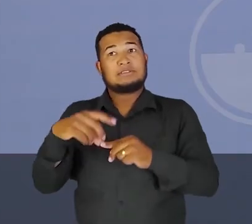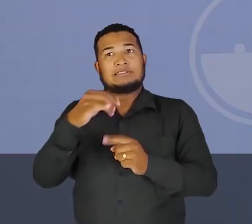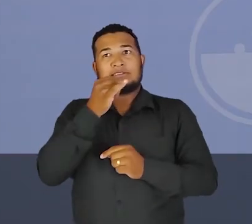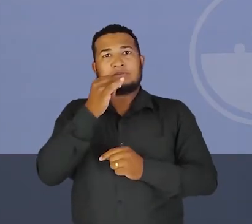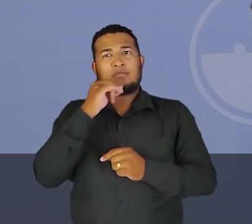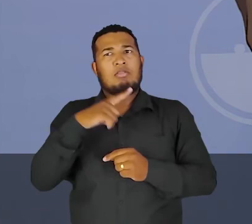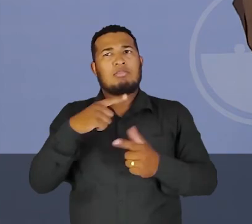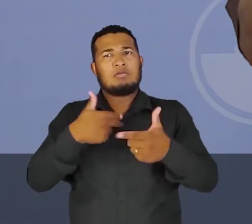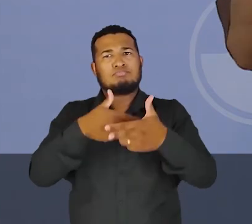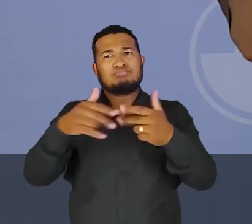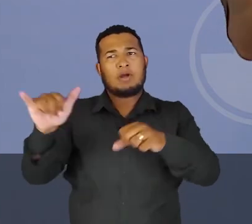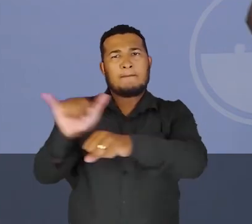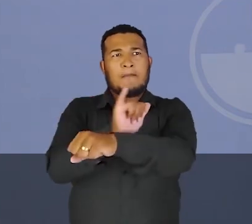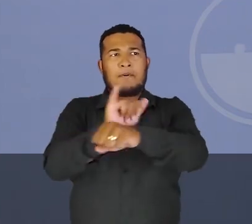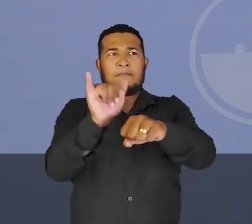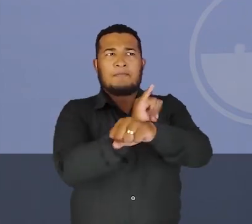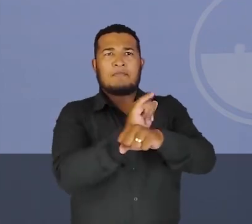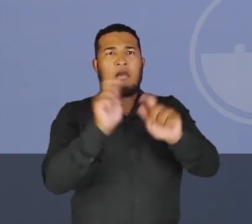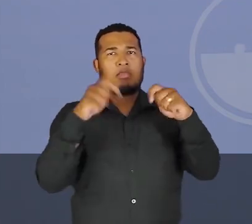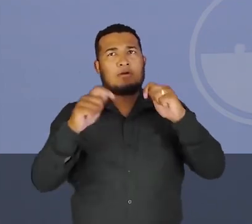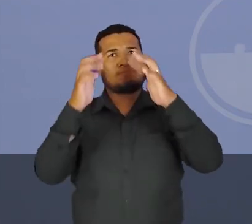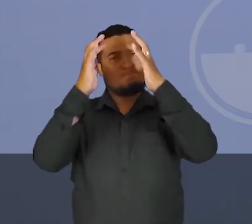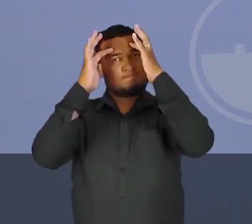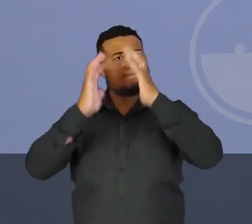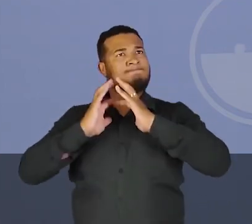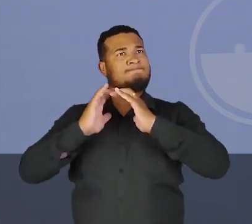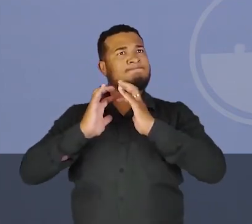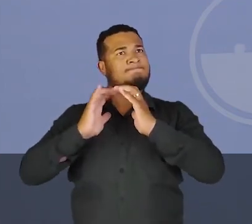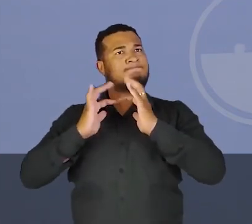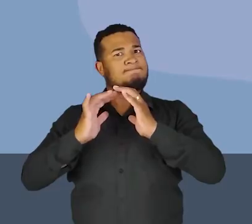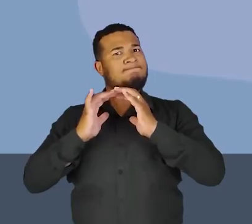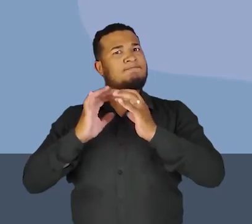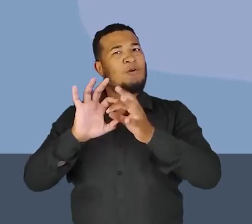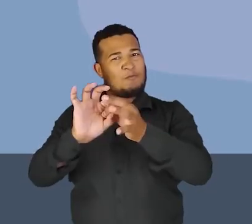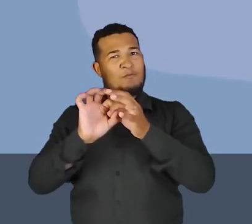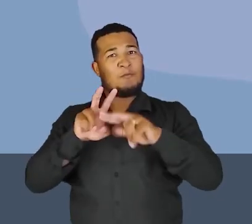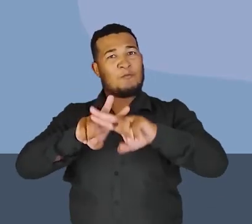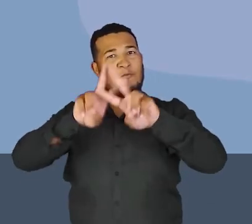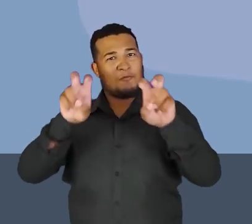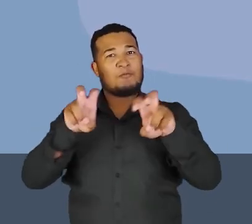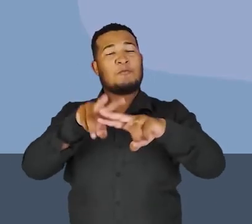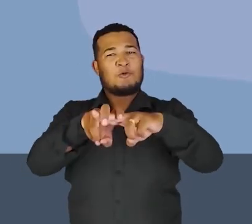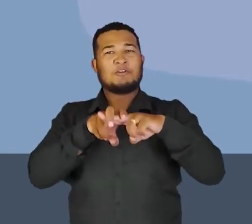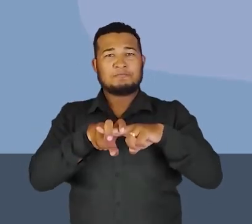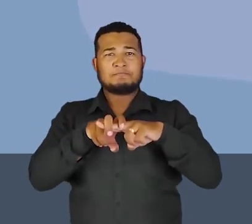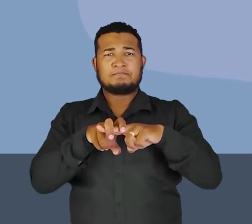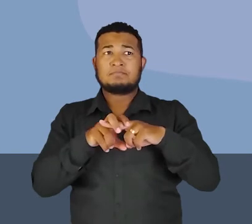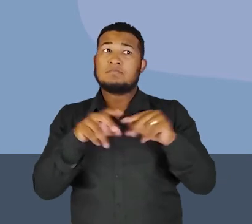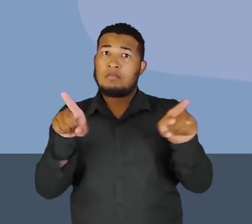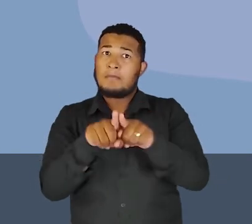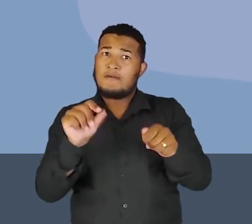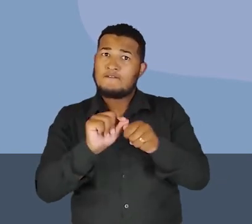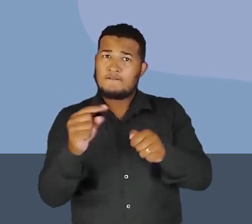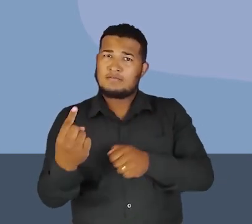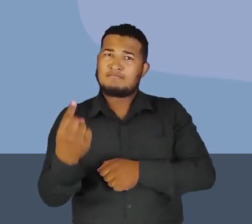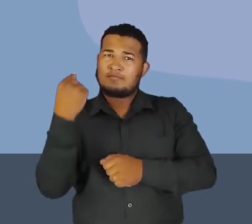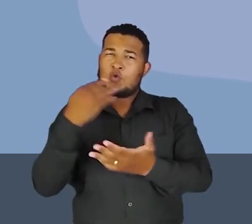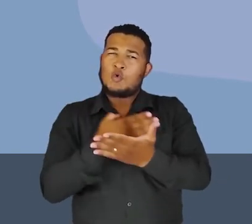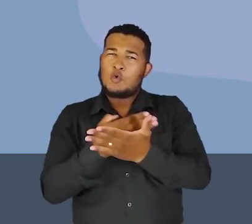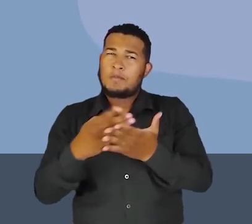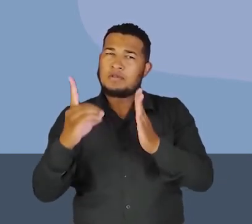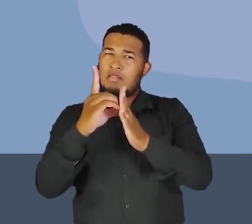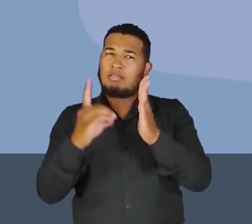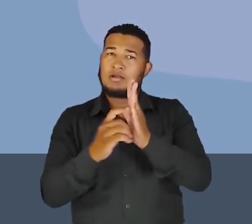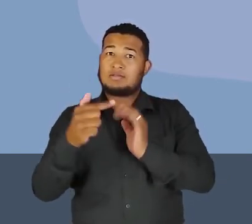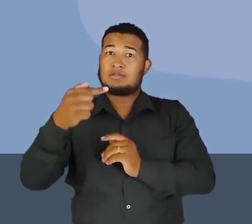elementos que você pode articular um raciocínio, um conceito em torno disso. Ele fez essa série até recentemente, na verdade começa lá na década de 70,